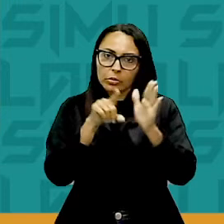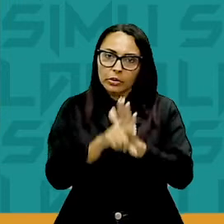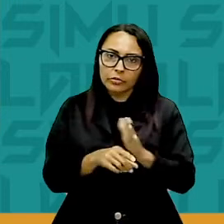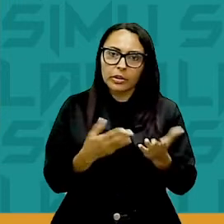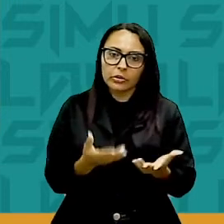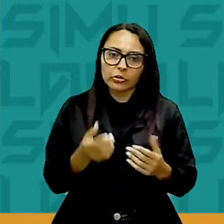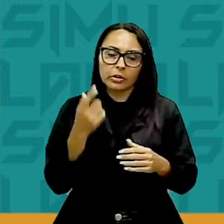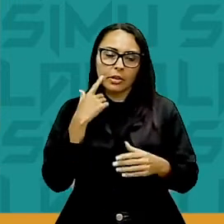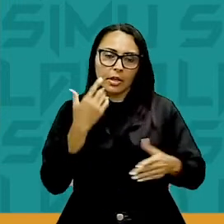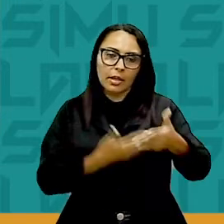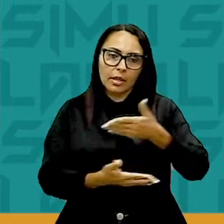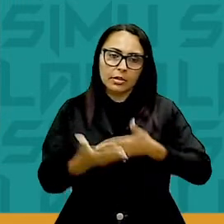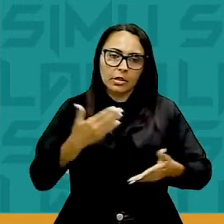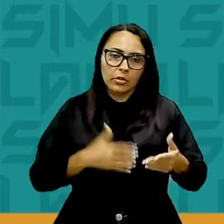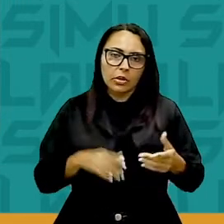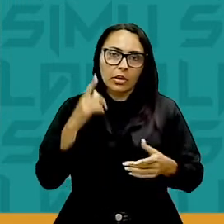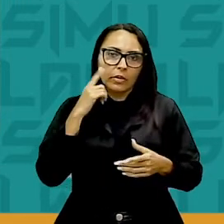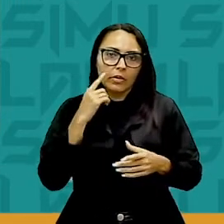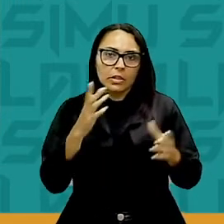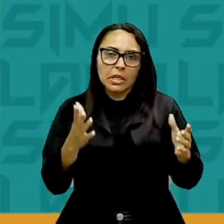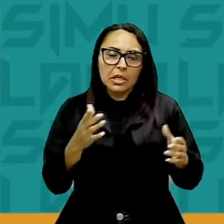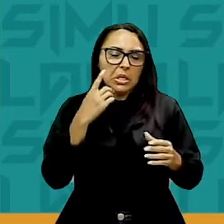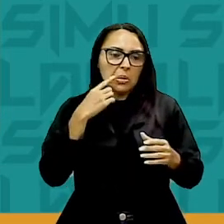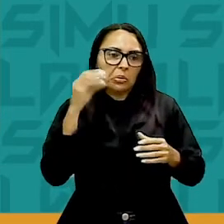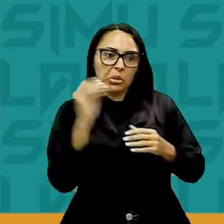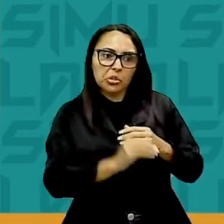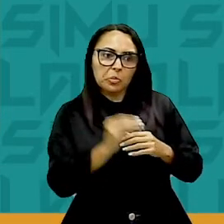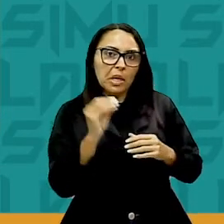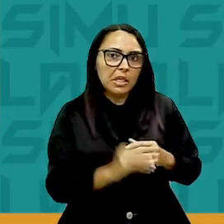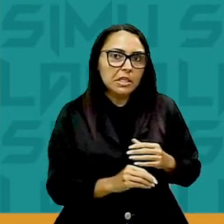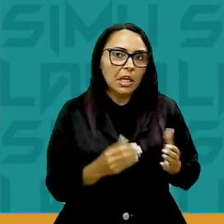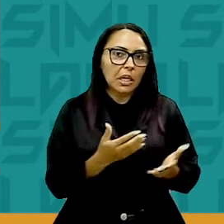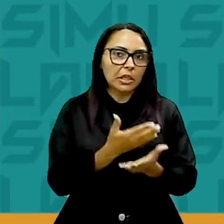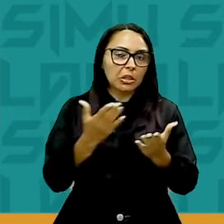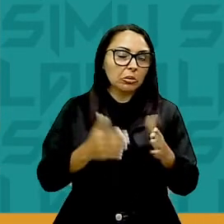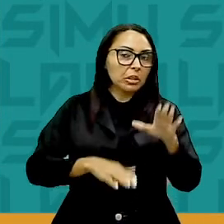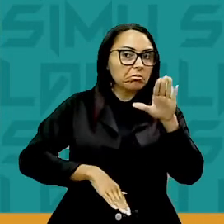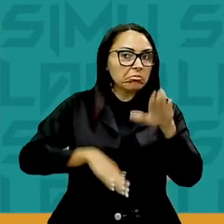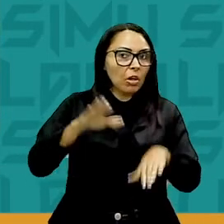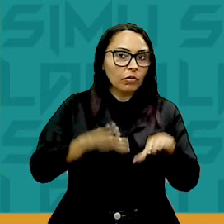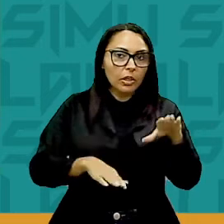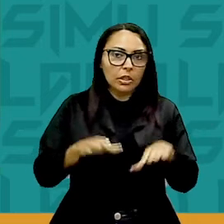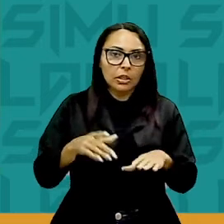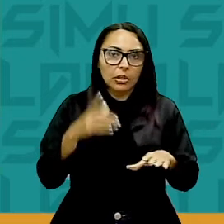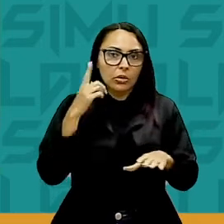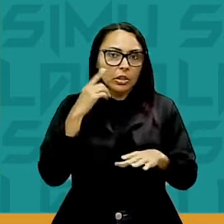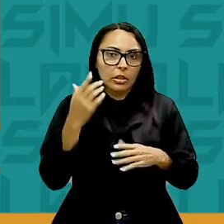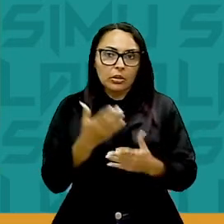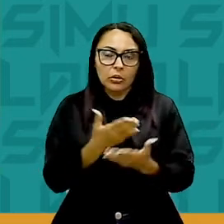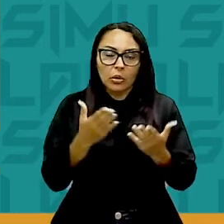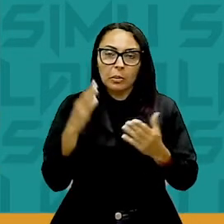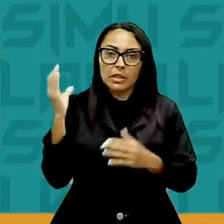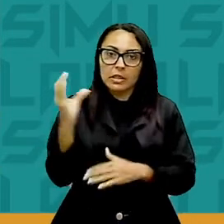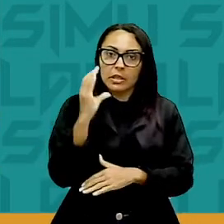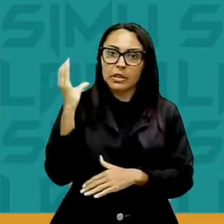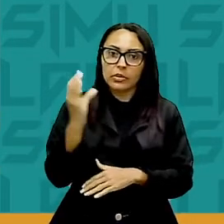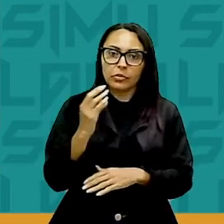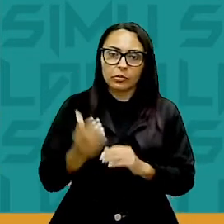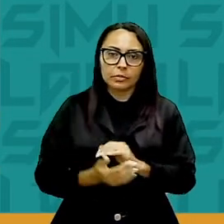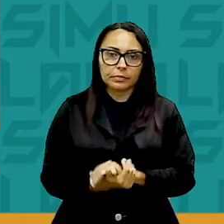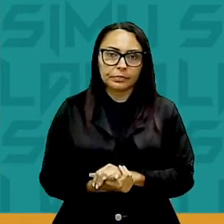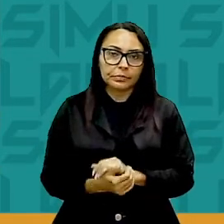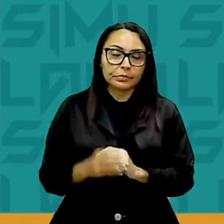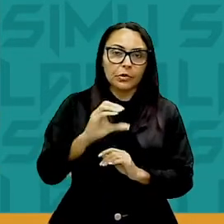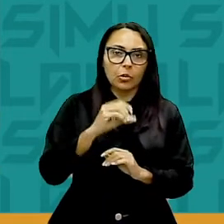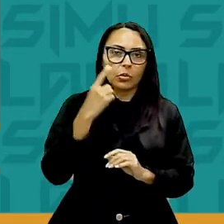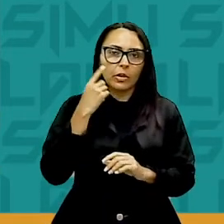em relação de você não desprezar aquilo que talvez não seja totalmente científico, ou de